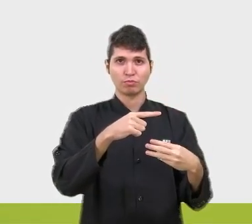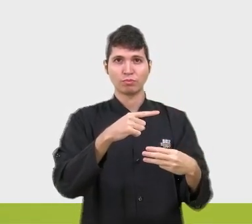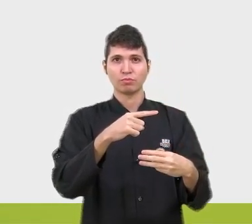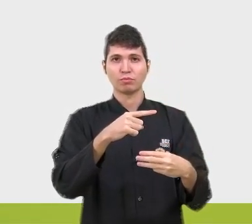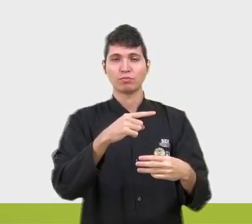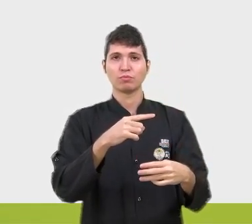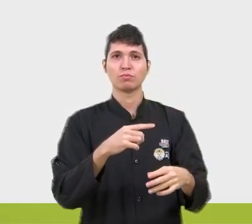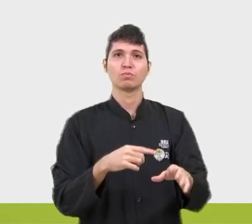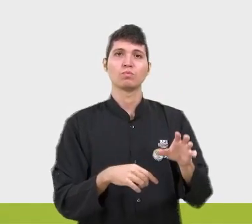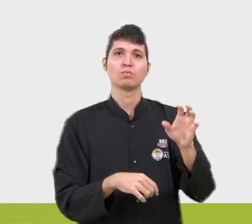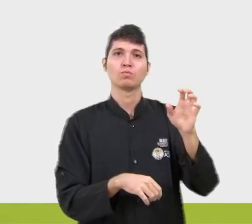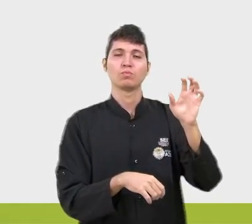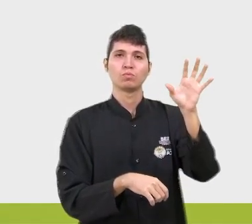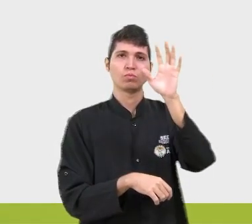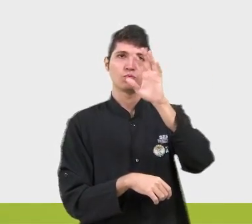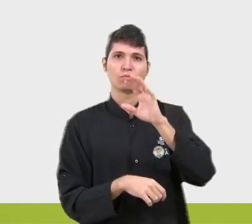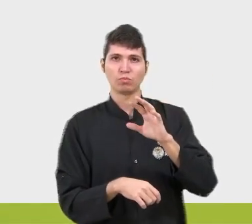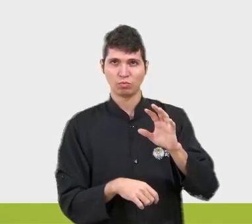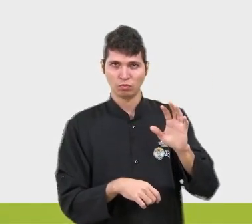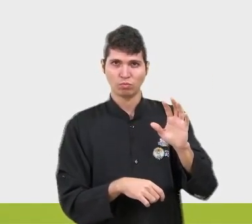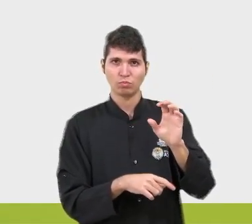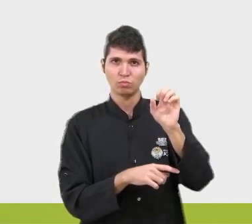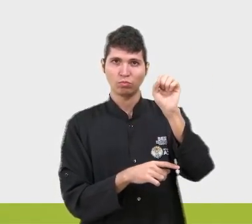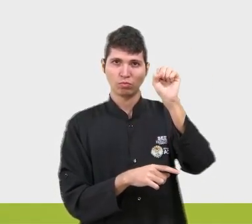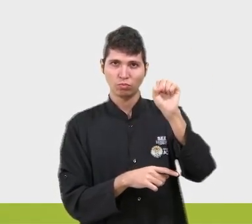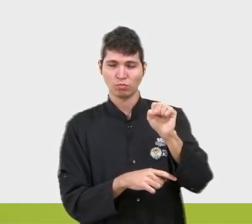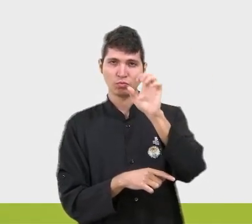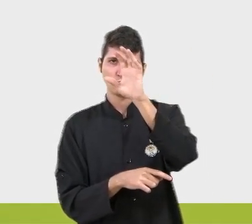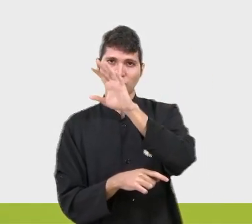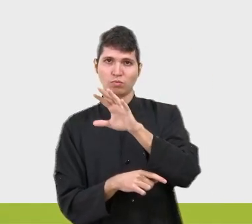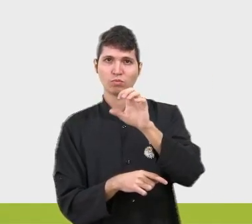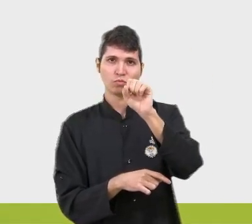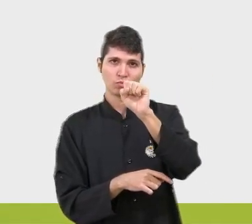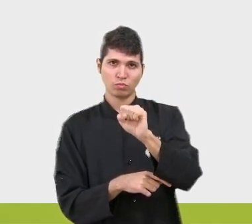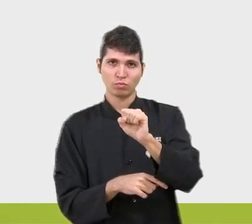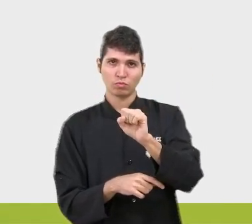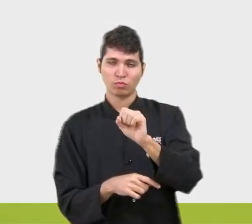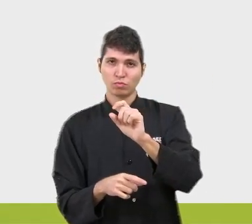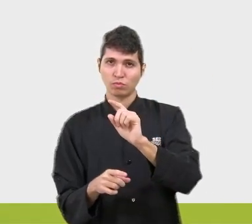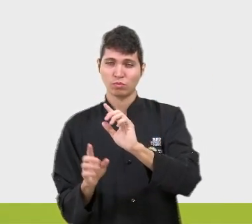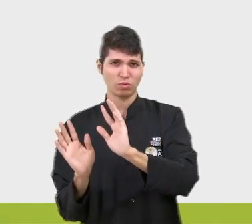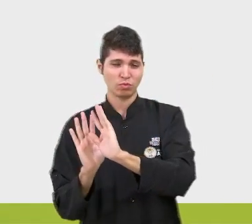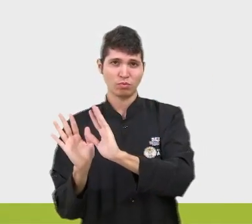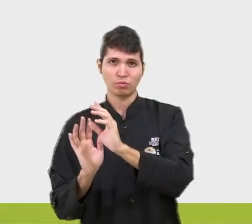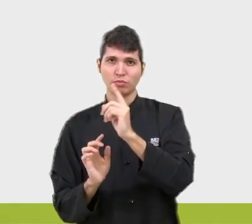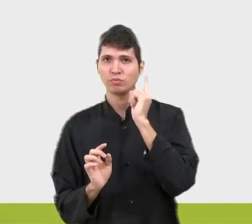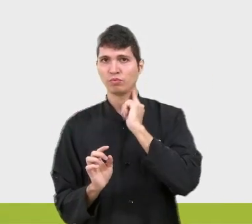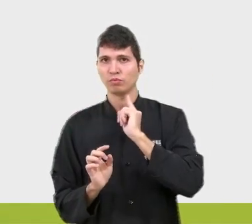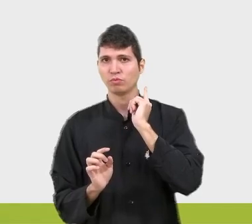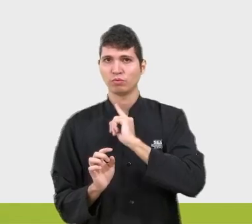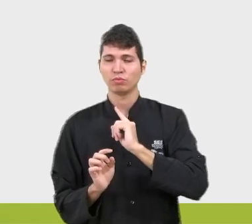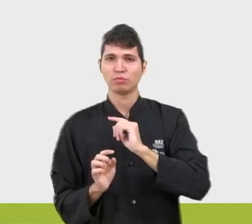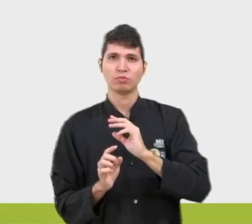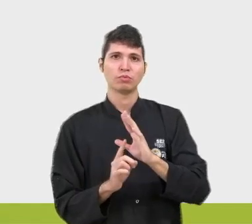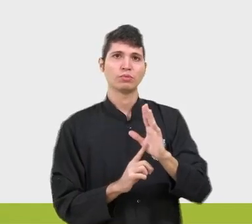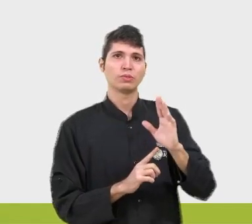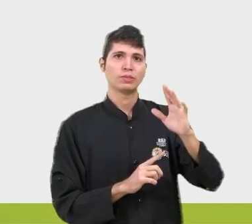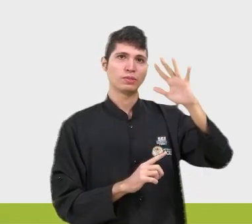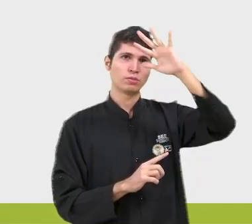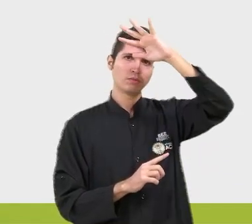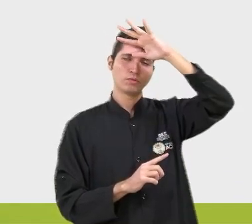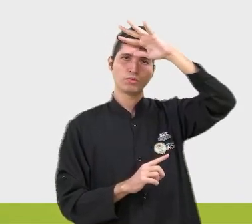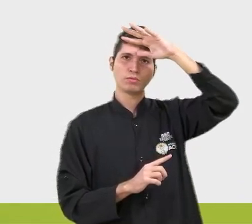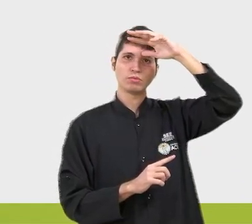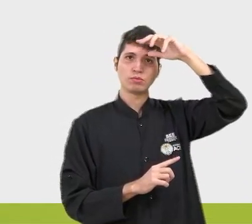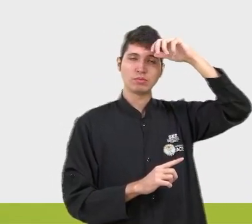das regiões sul e sudeste, exceto o extremo norte e Minas Gerais, ao estado de Goiás, Mato Grosso do Sul, extremo sul do